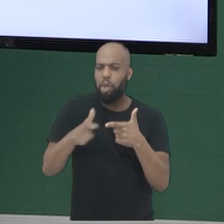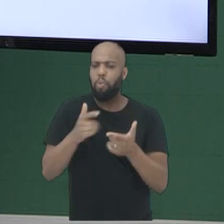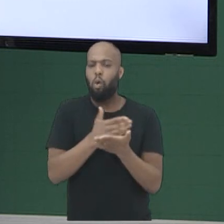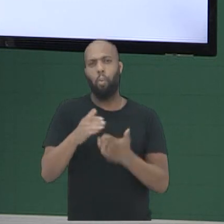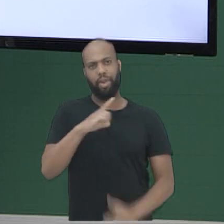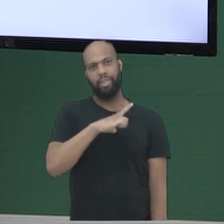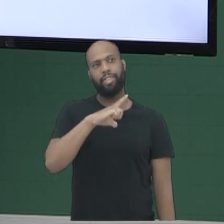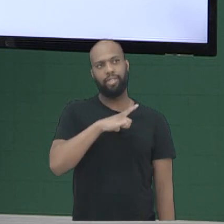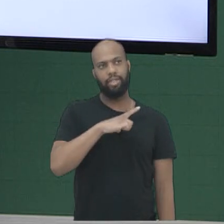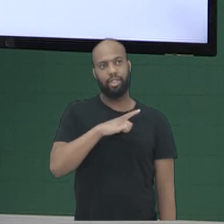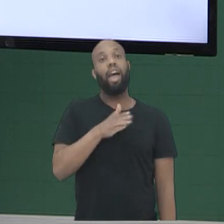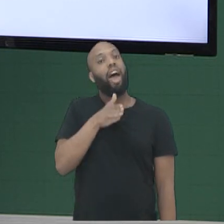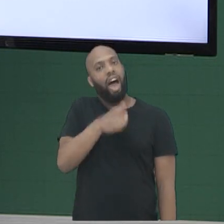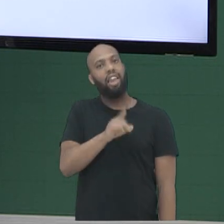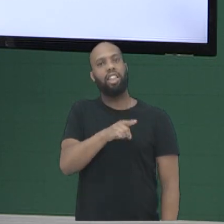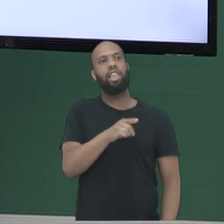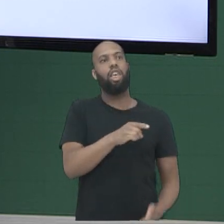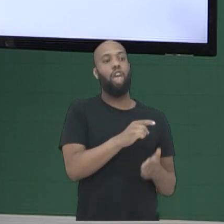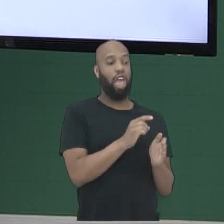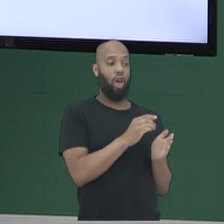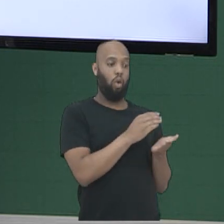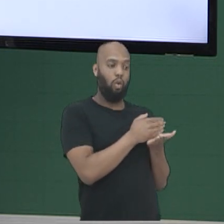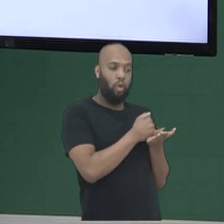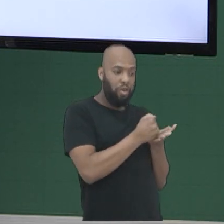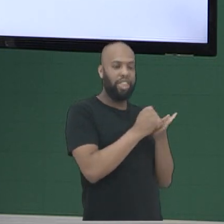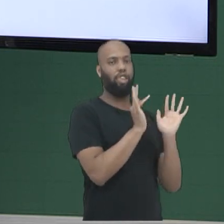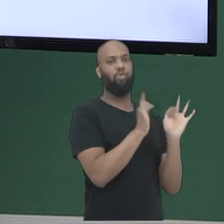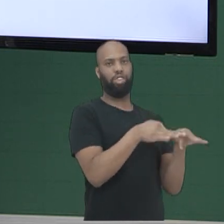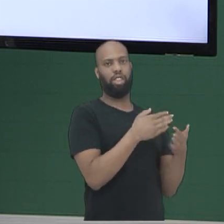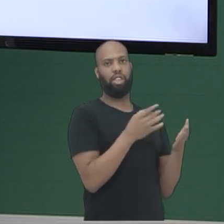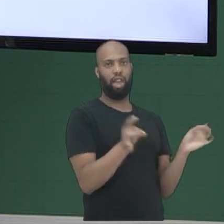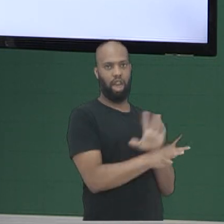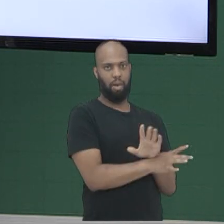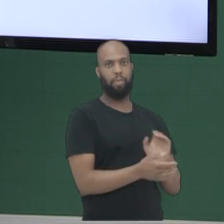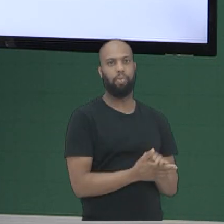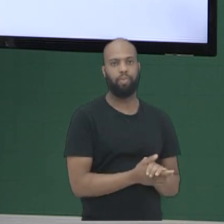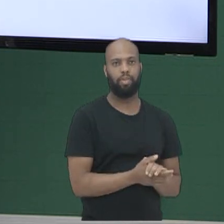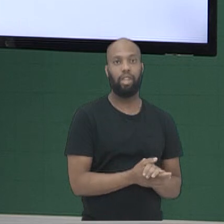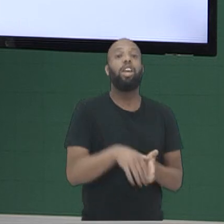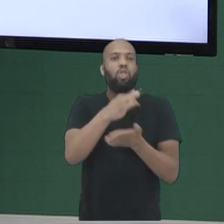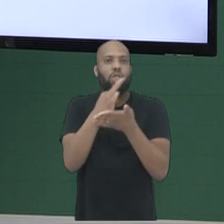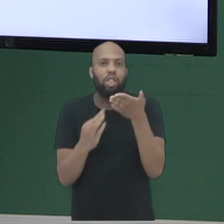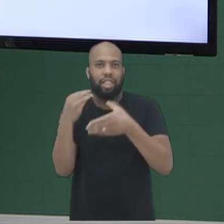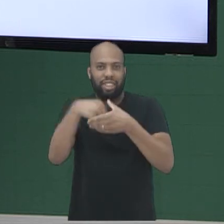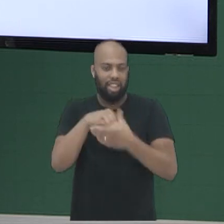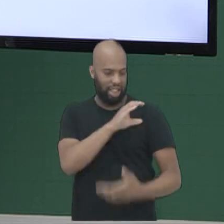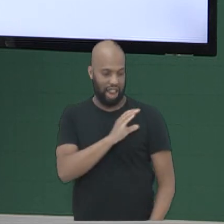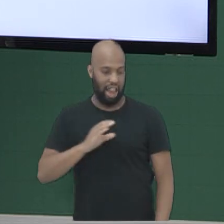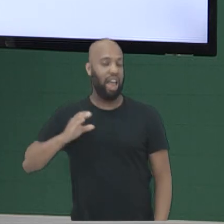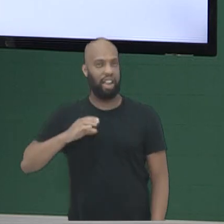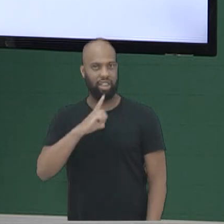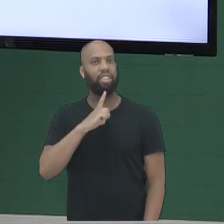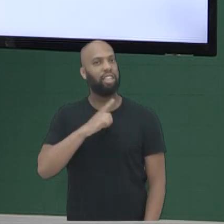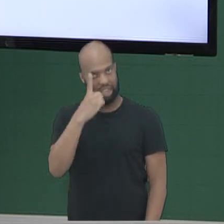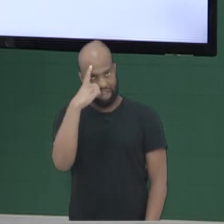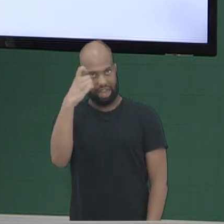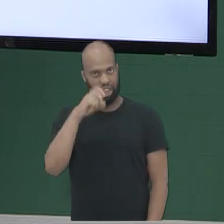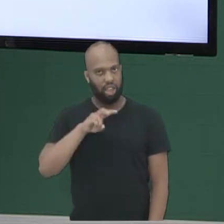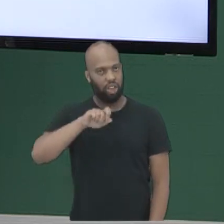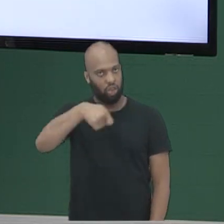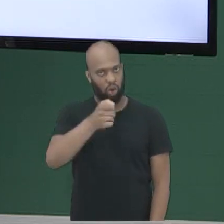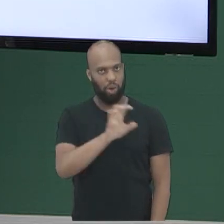aula passada. No exercício 2, então, com as suas palavras, né, você pode fazer, até se quiser, essa tabelinha aí, nesse